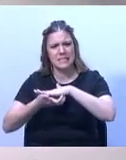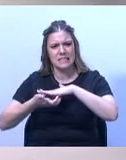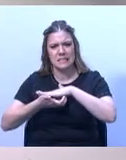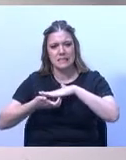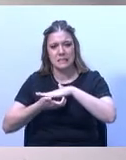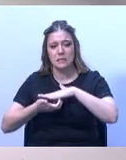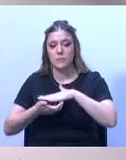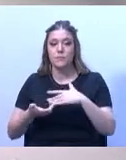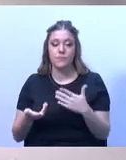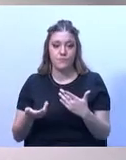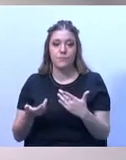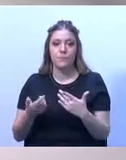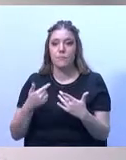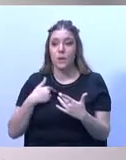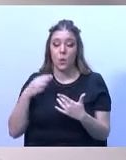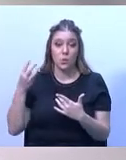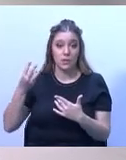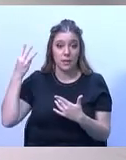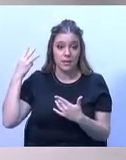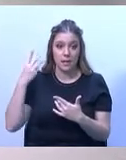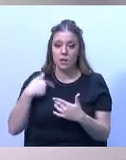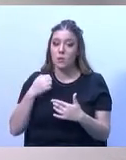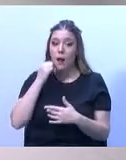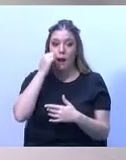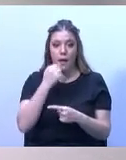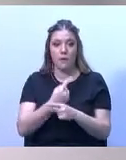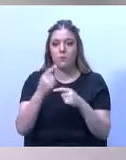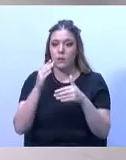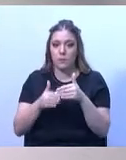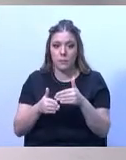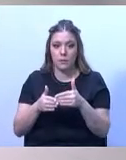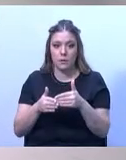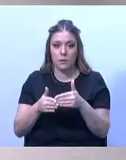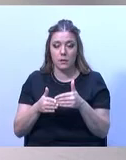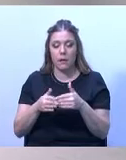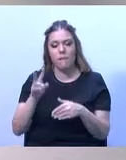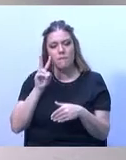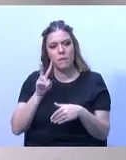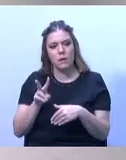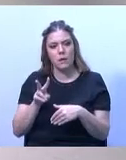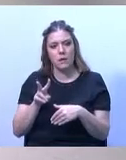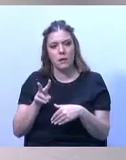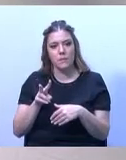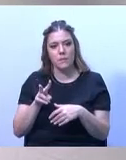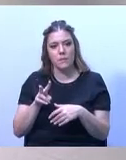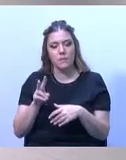a situação agravou-se em que, de um momento para o outro, verifiquei